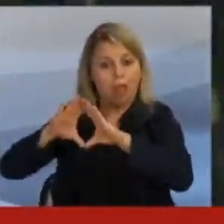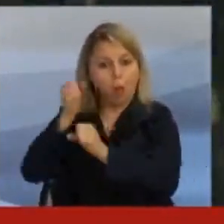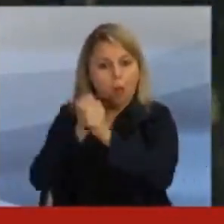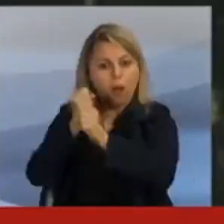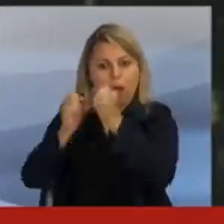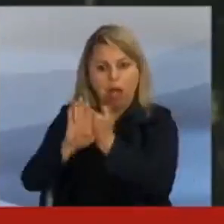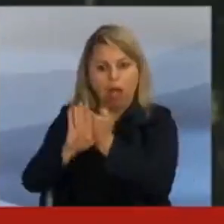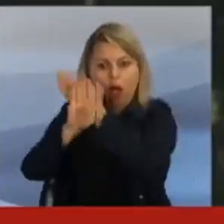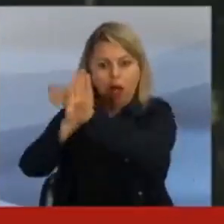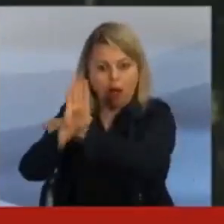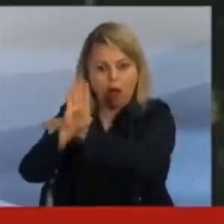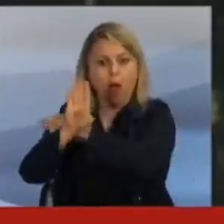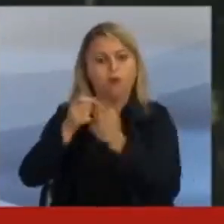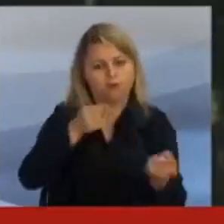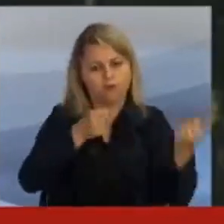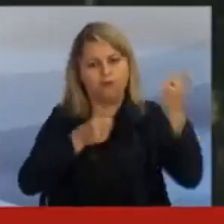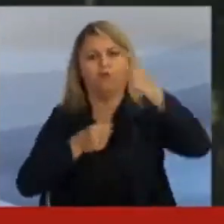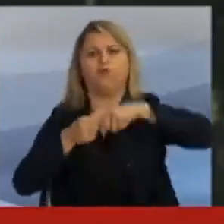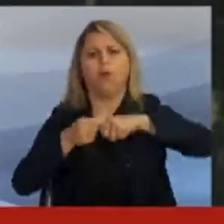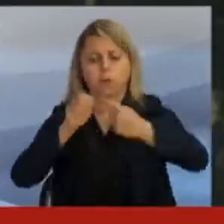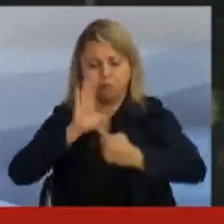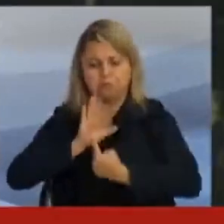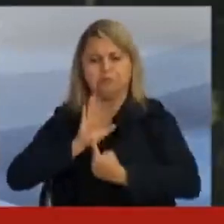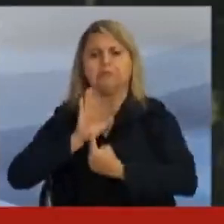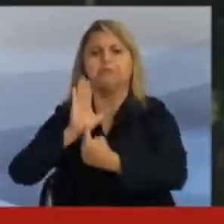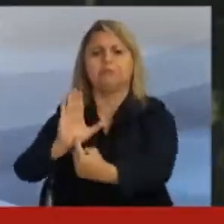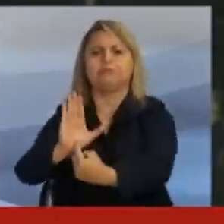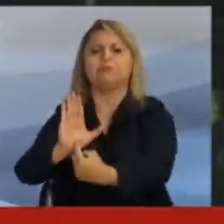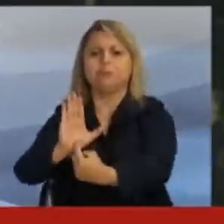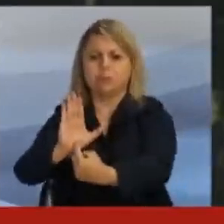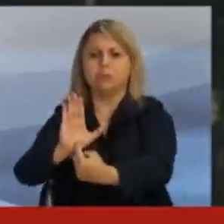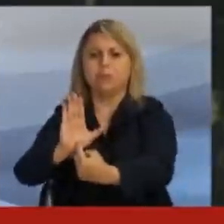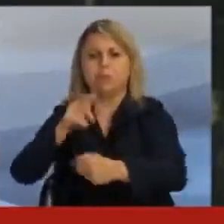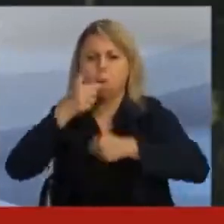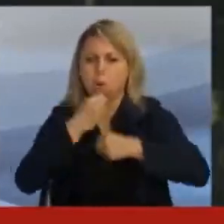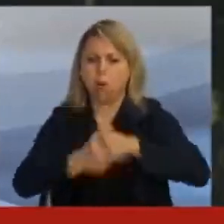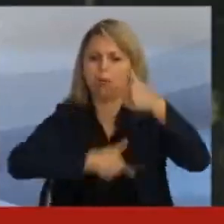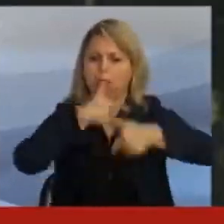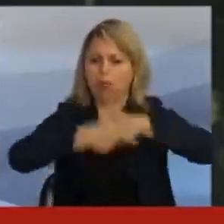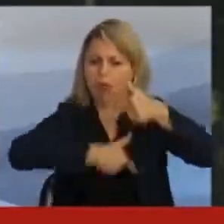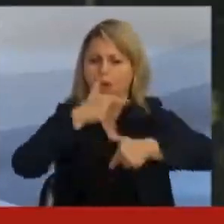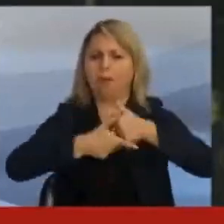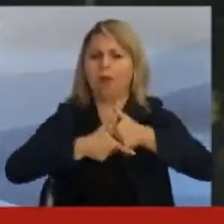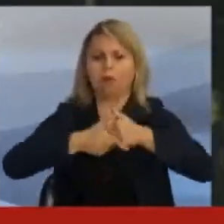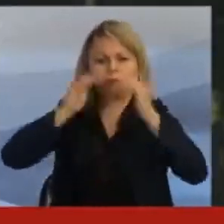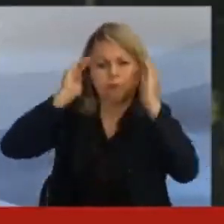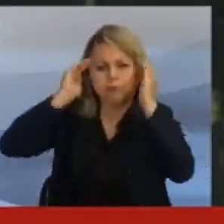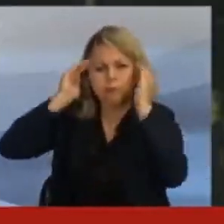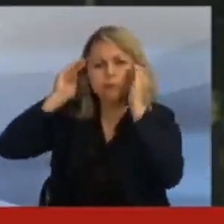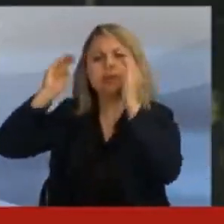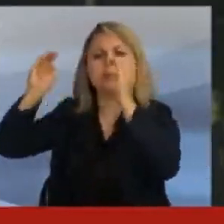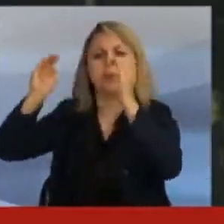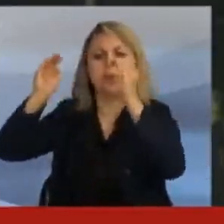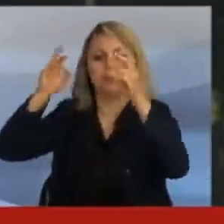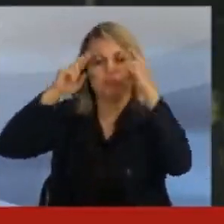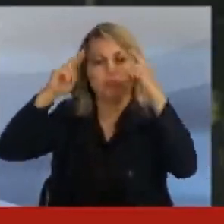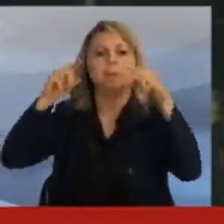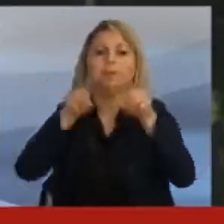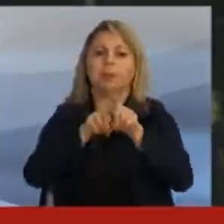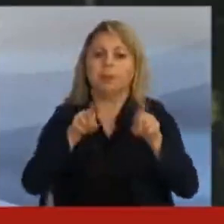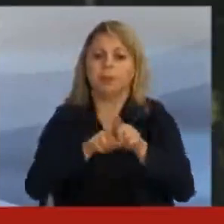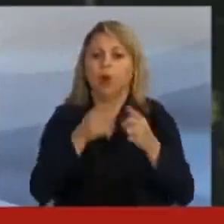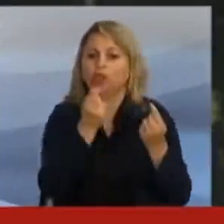aqui retorno para demonstrar que com trabalho com respeito ao dinheiro público